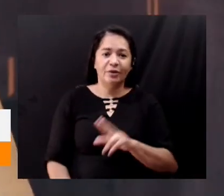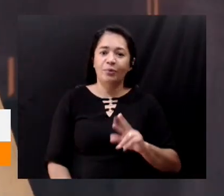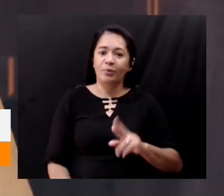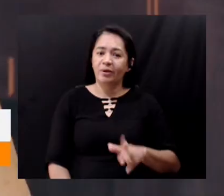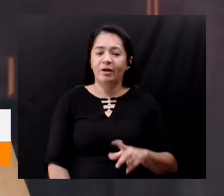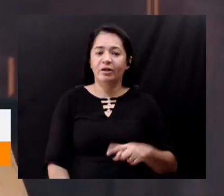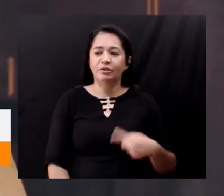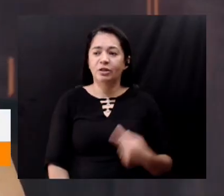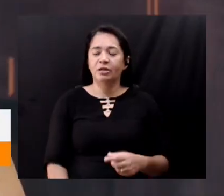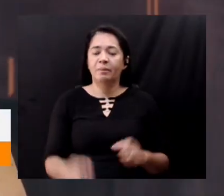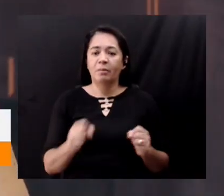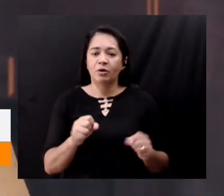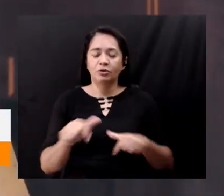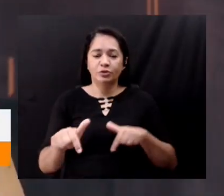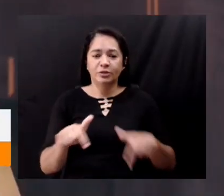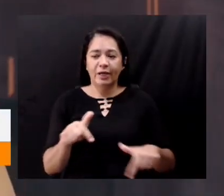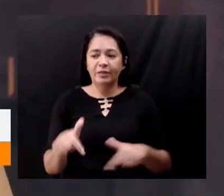algumas